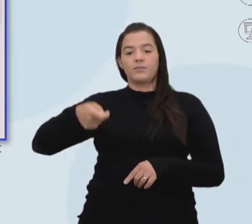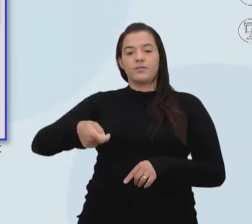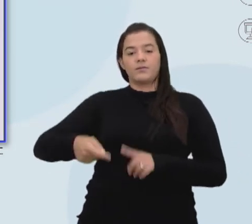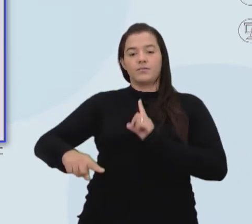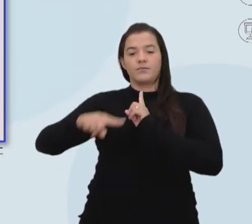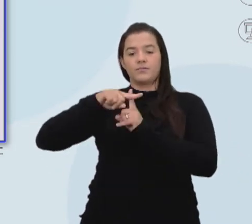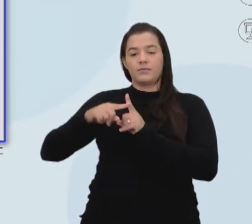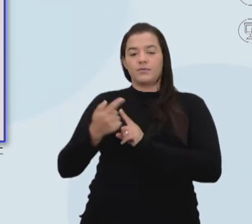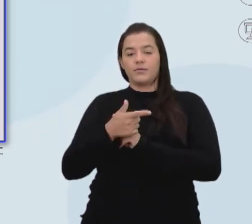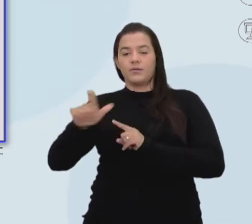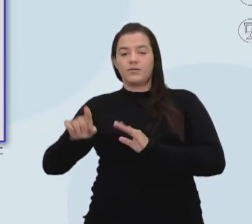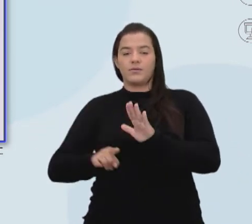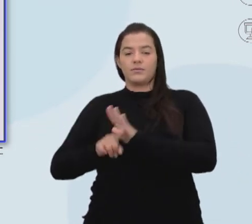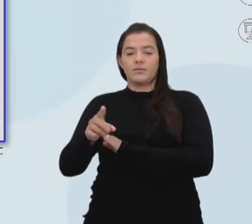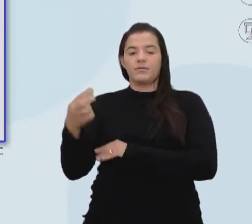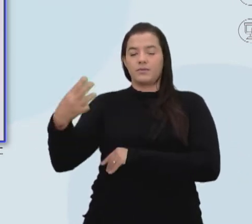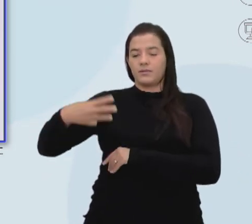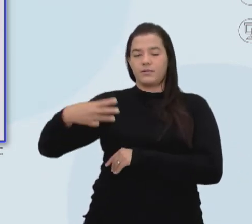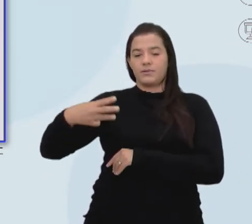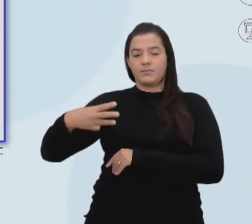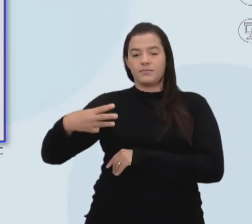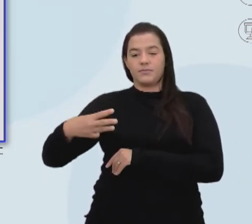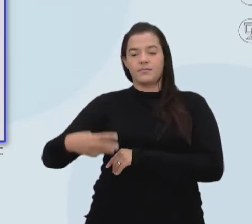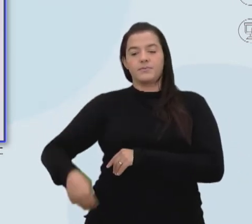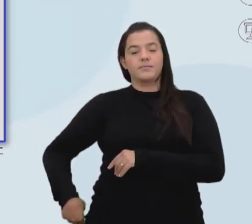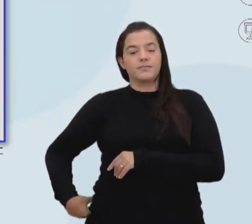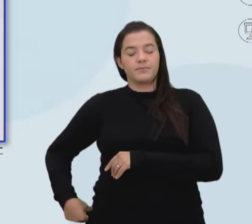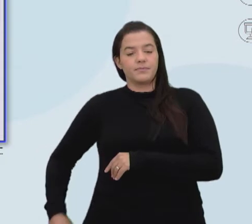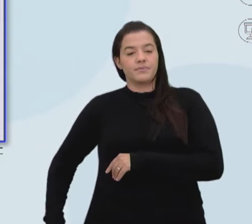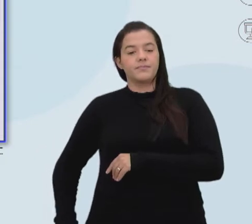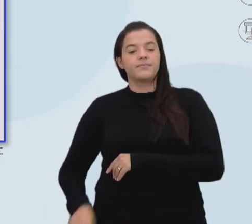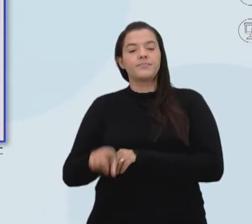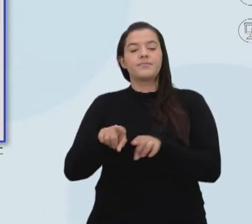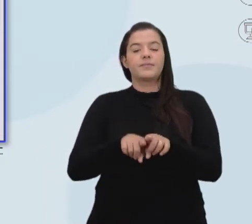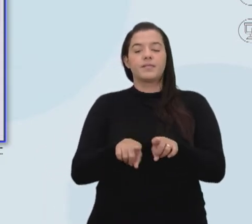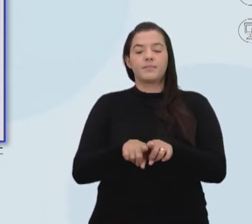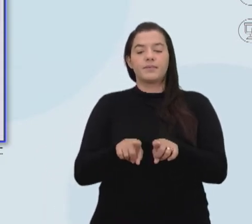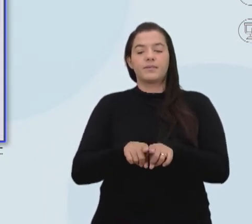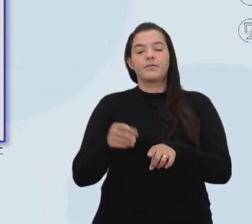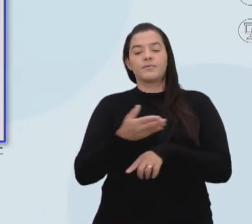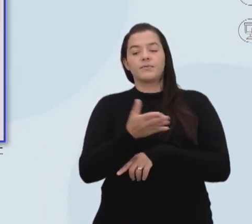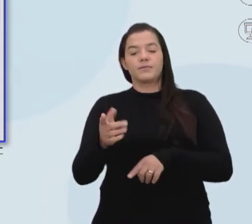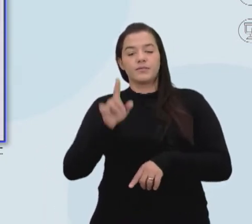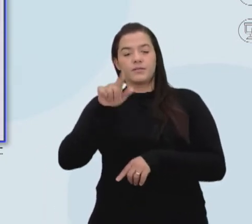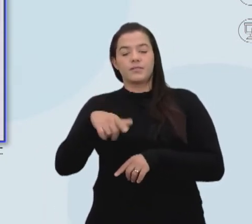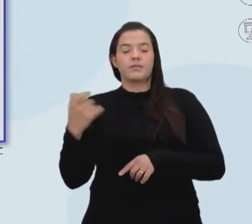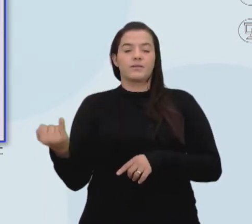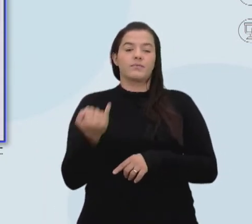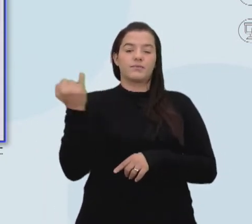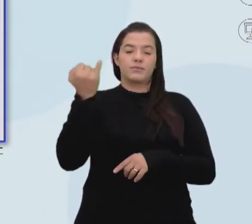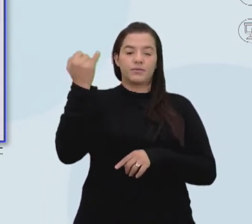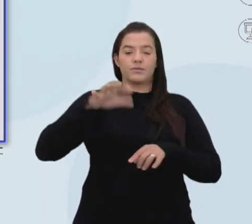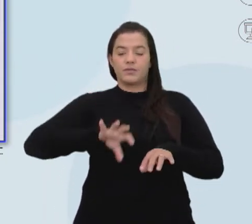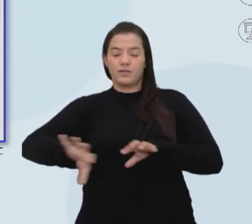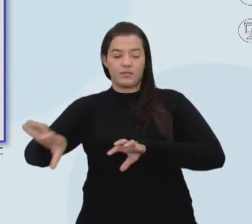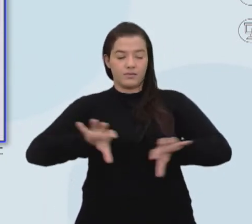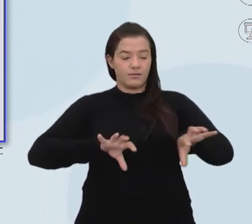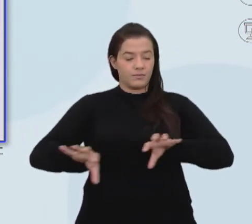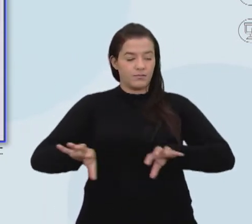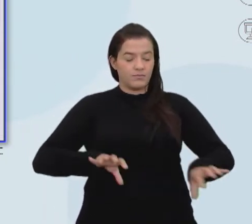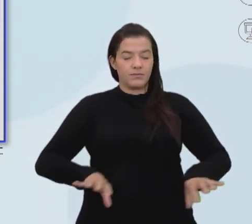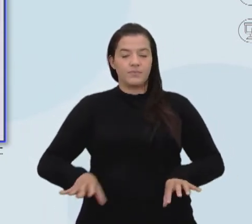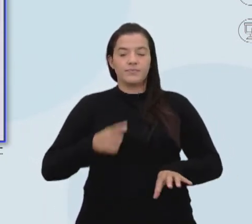abre a próxima pergunta, que é a terceira. Próxima pergunta, tá? Tá. Também, tá ok? Você considera importante a separação do lixo orgânico do